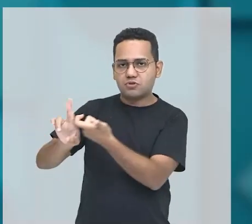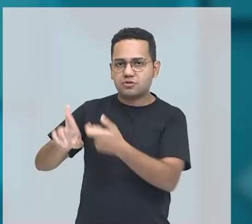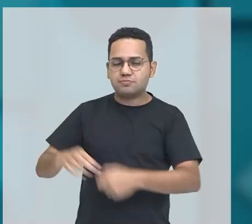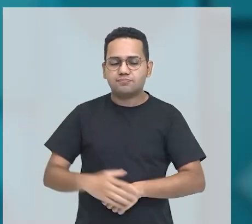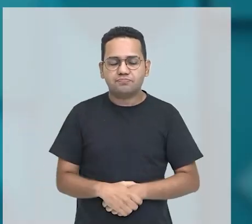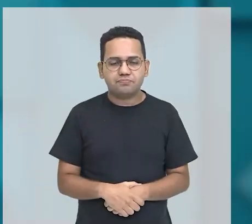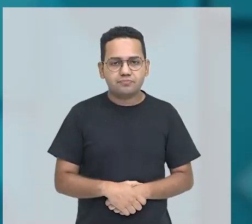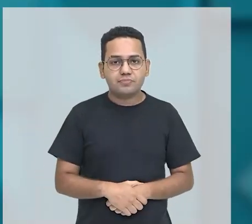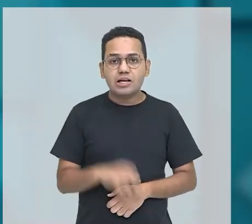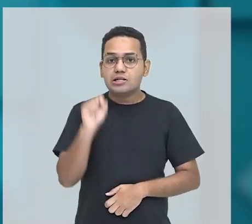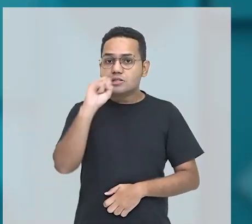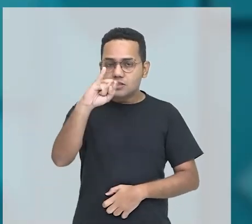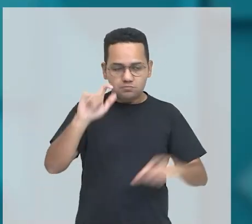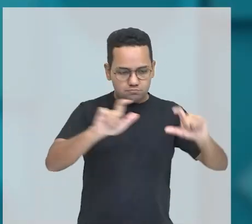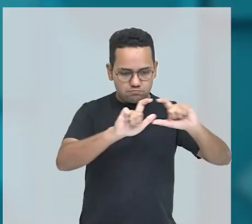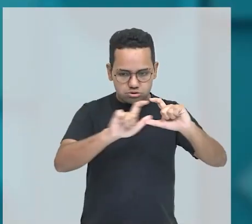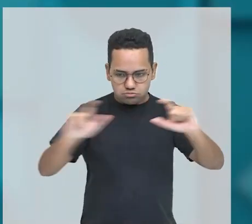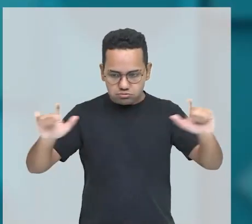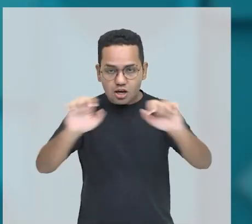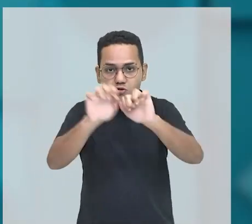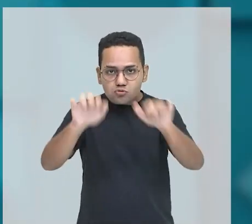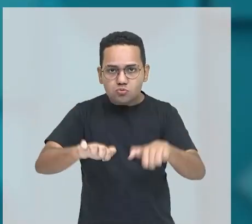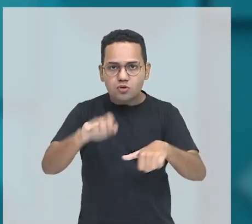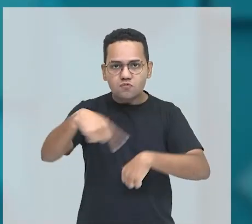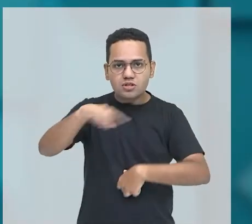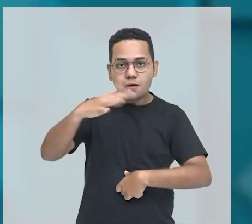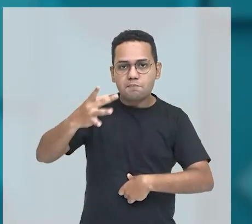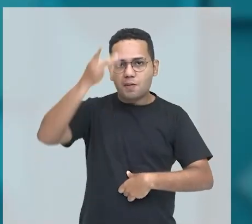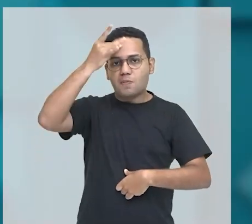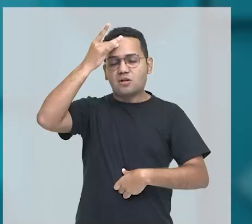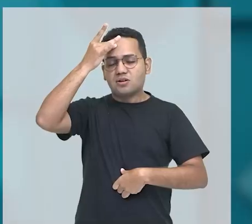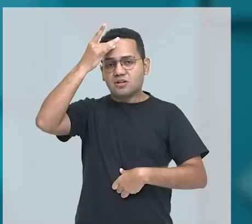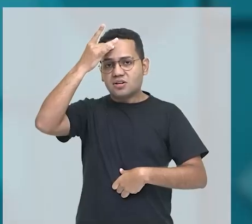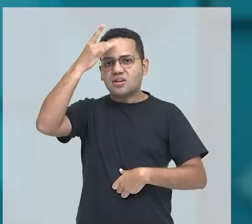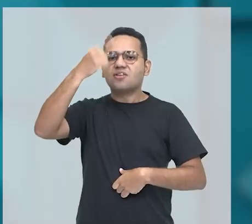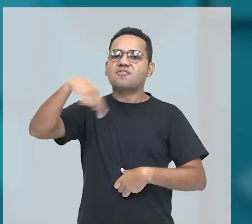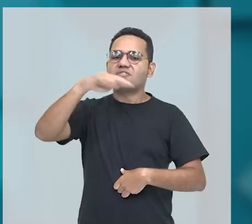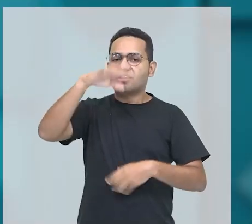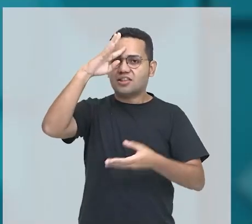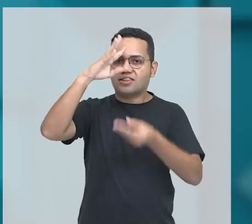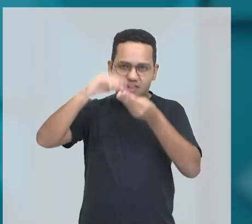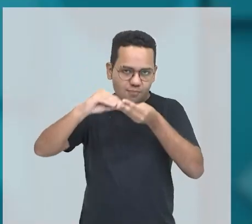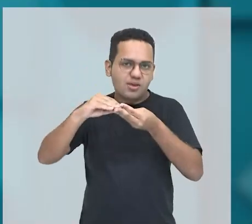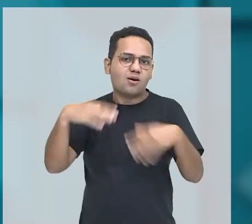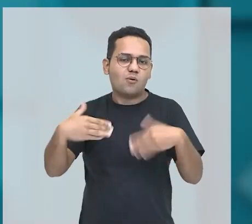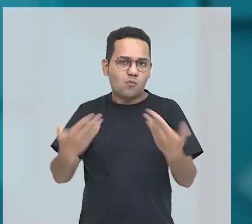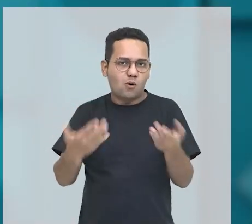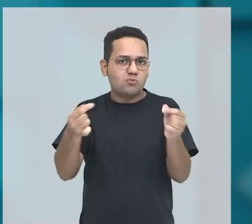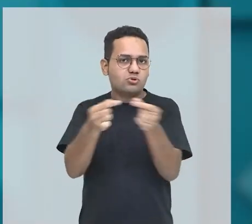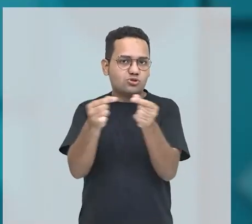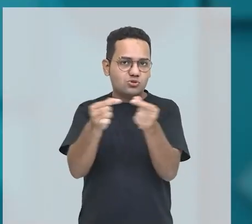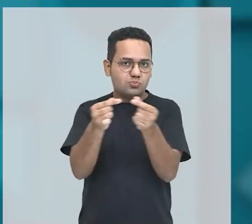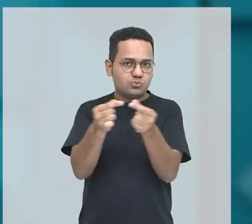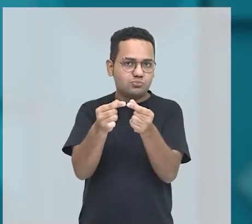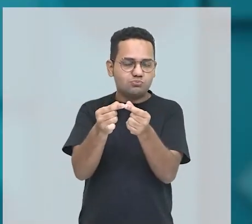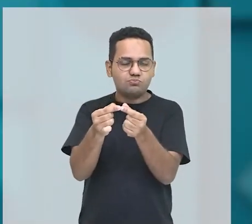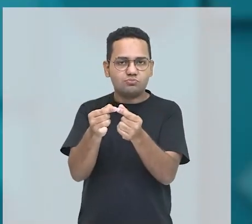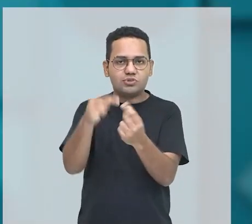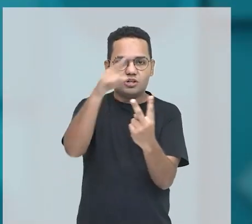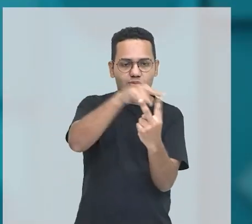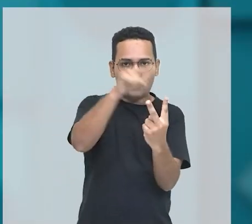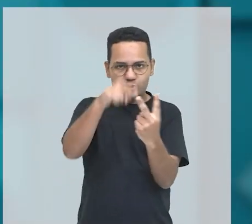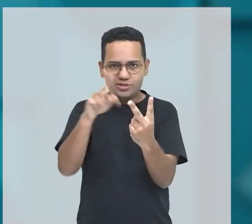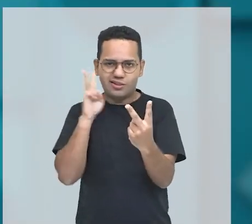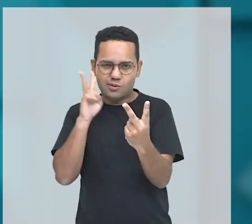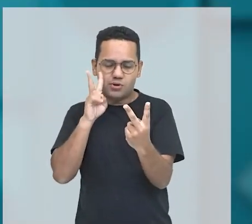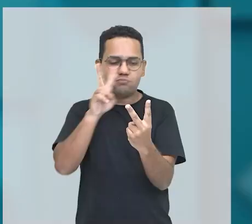certo? Memorizando essa estrutura, a gente já sabe, então, que tipo de estrutura eu estou falando, se é condicional do tipo 1 ou do